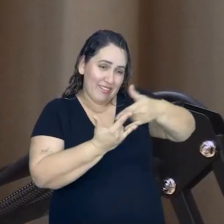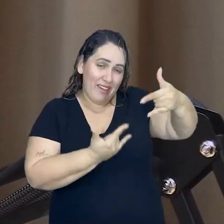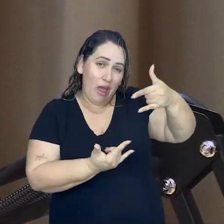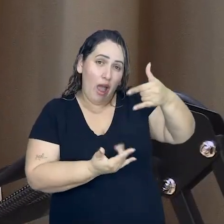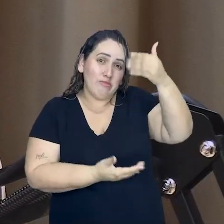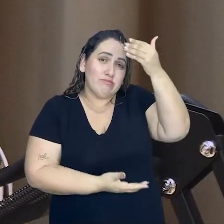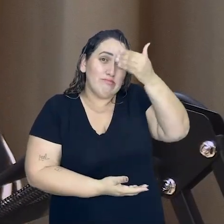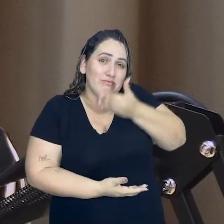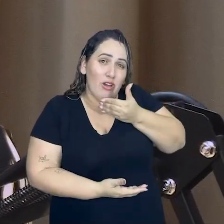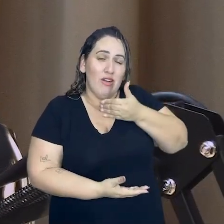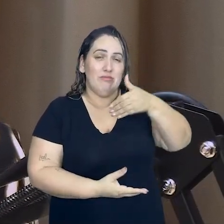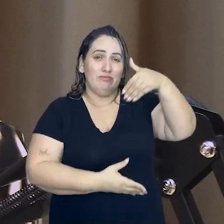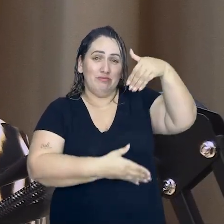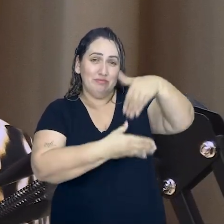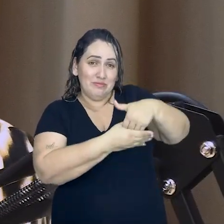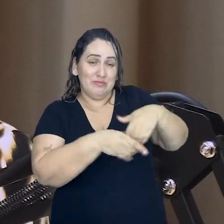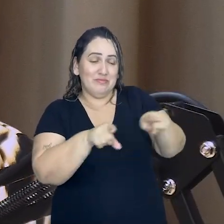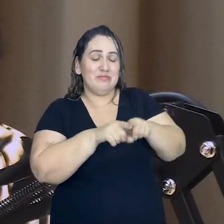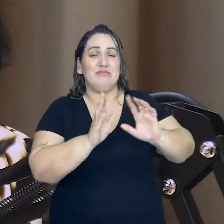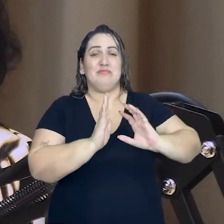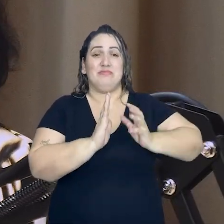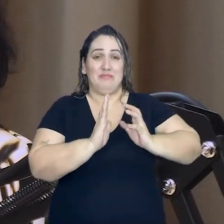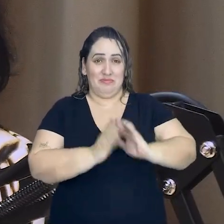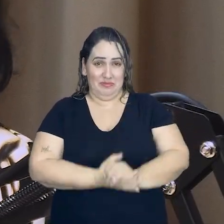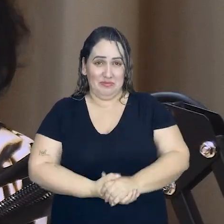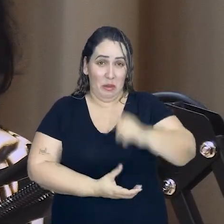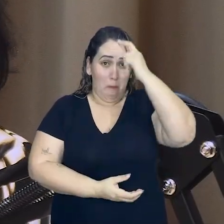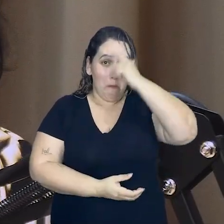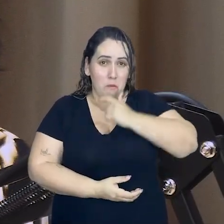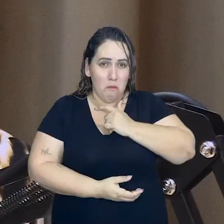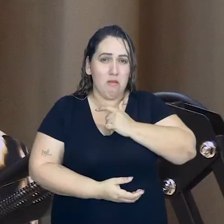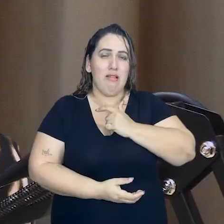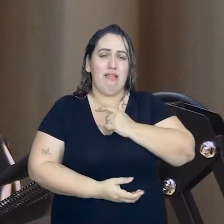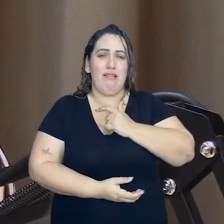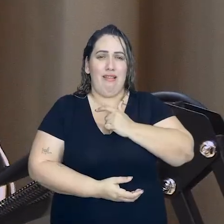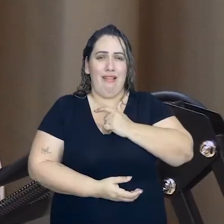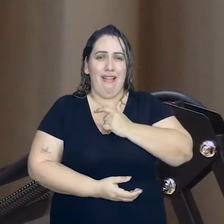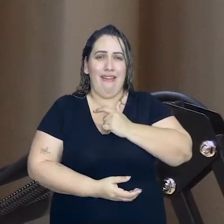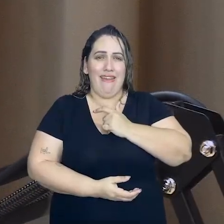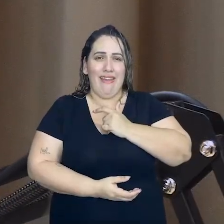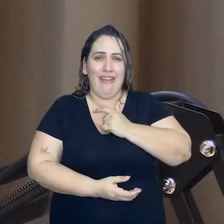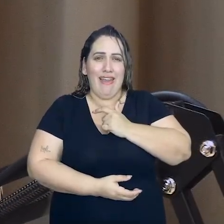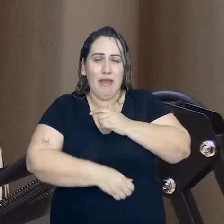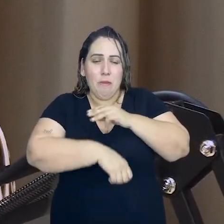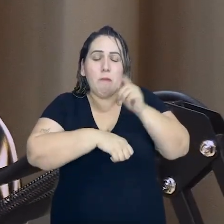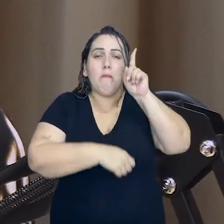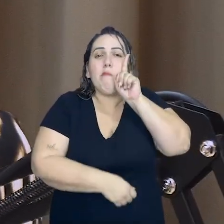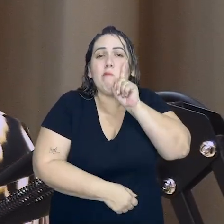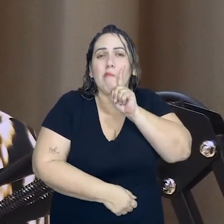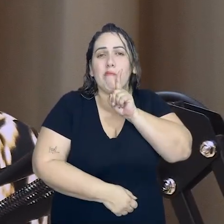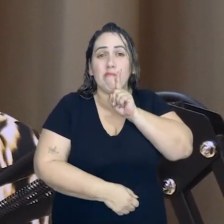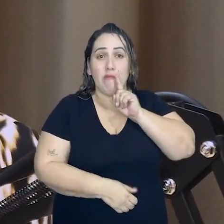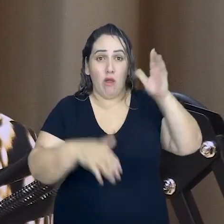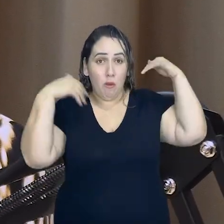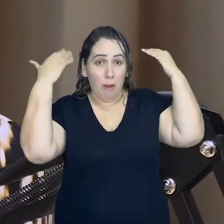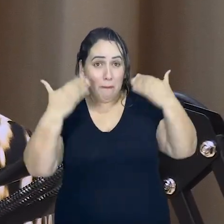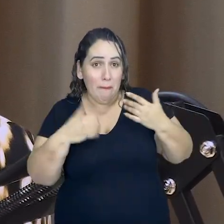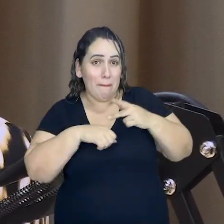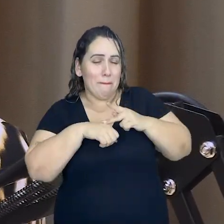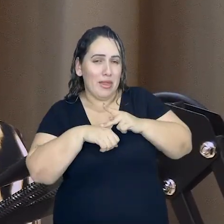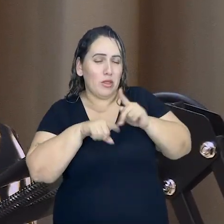parda. Tenho cabelos curtos e pretos, estão ficando brancos, né? E